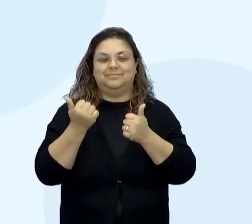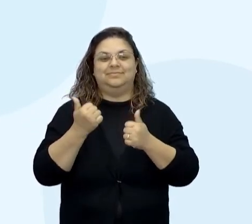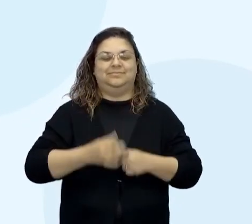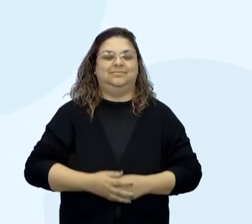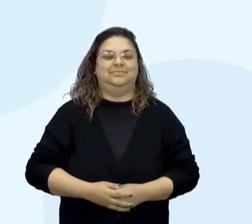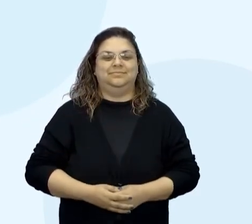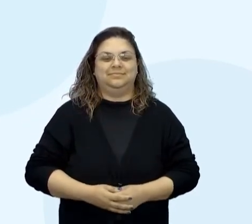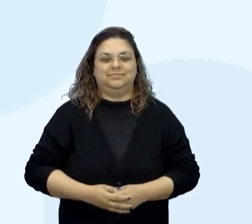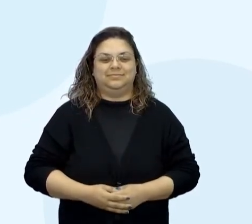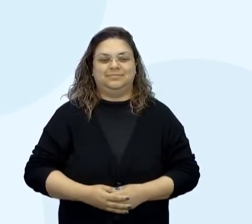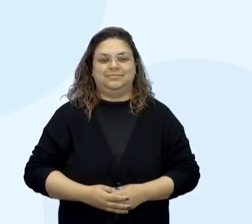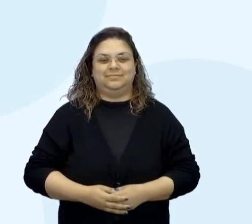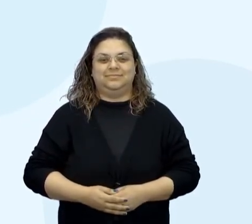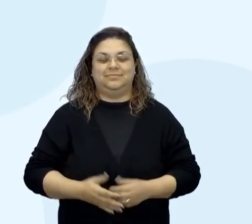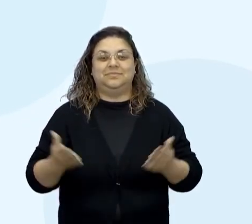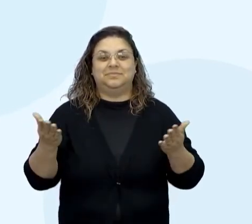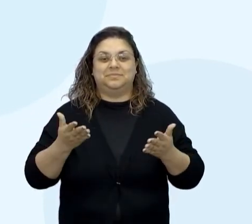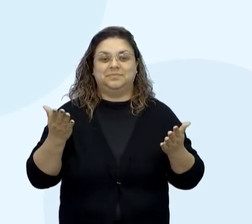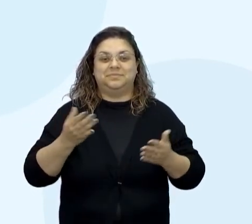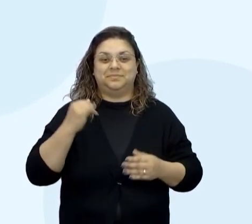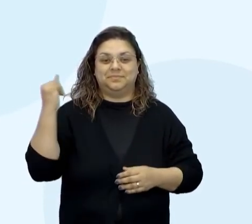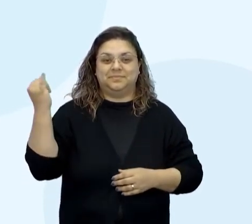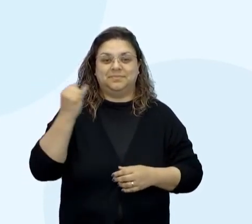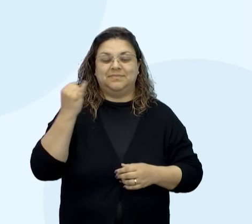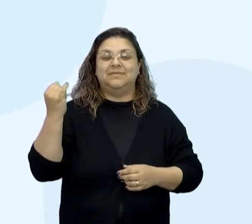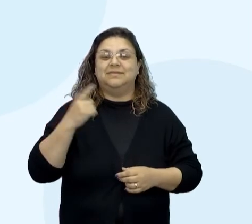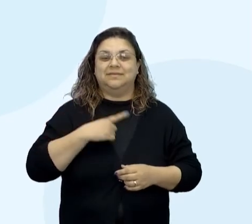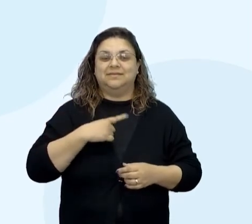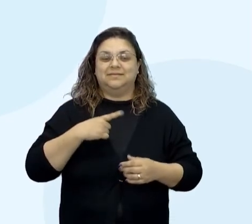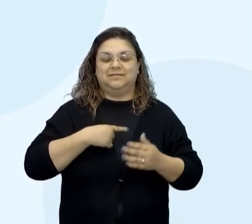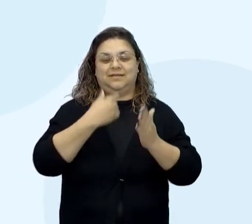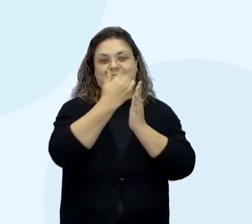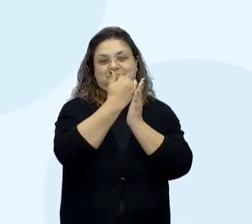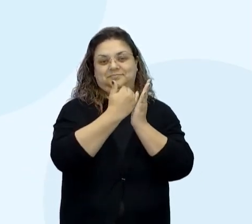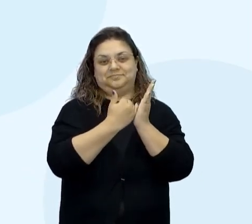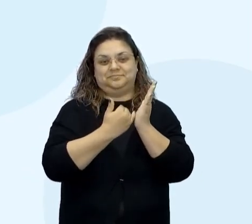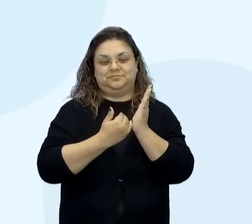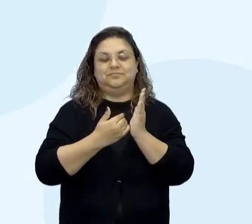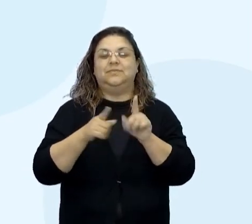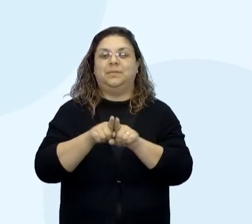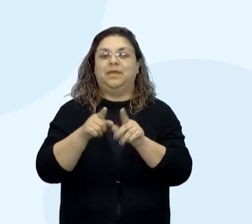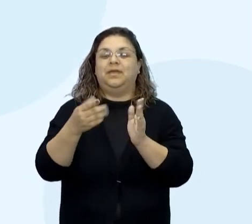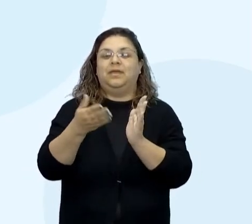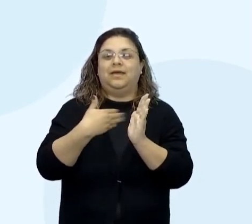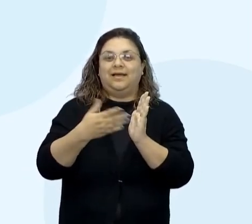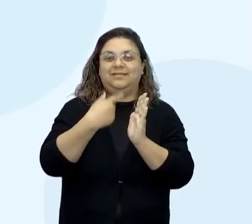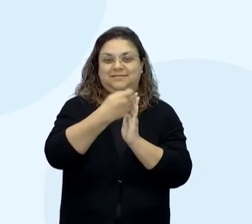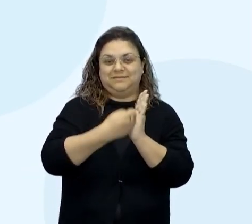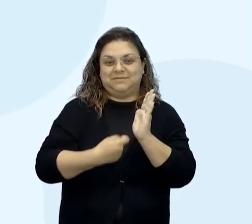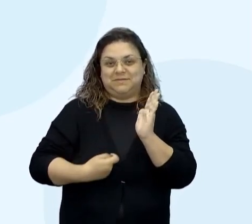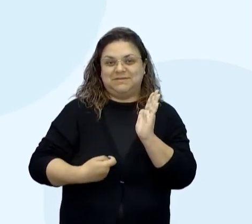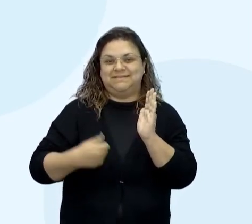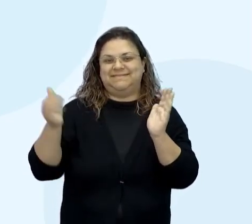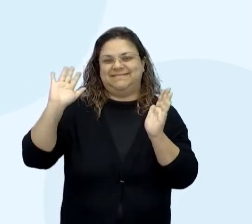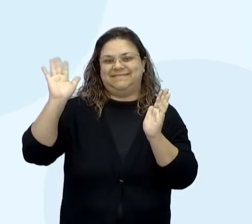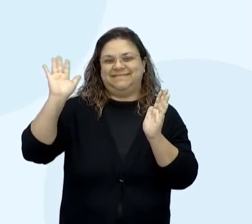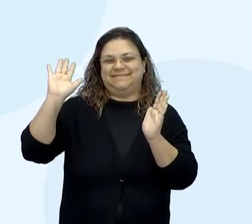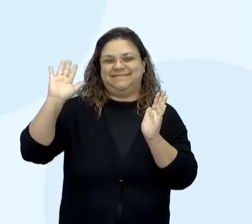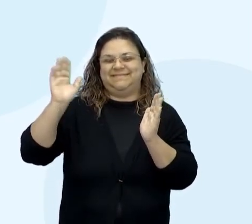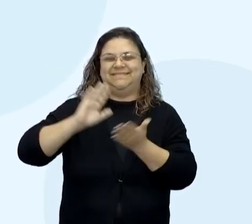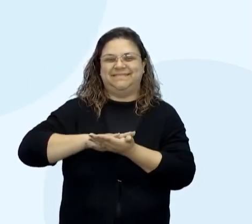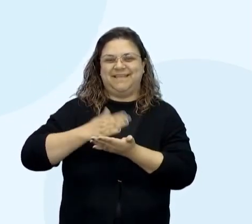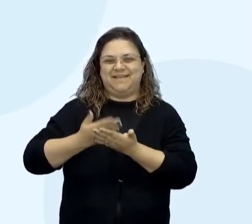nosso glorioso glossário e também aí para o nosso caderno de anotações, né, Amanda? Amanda chegou ali, eu até